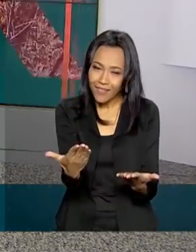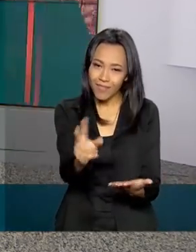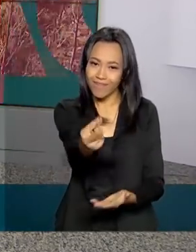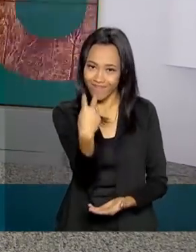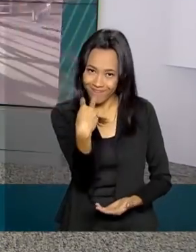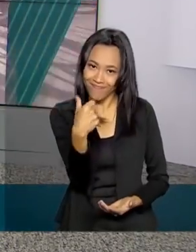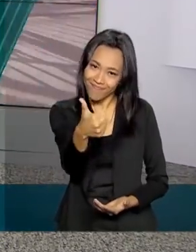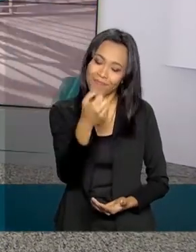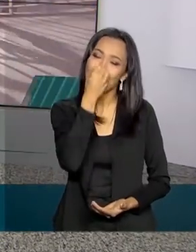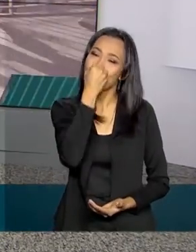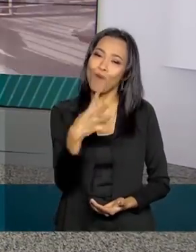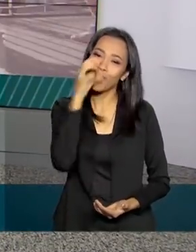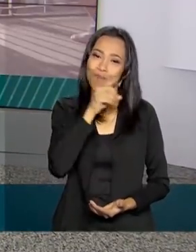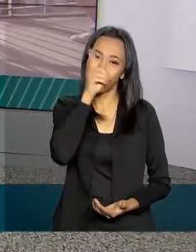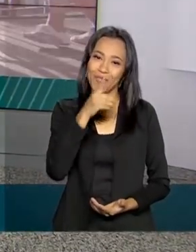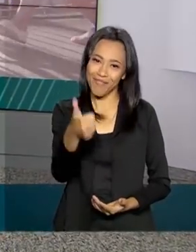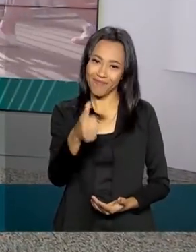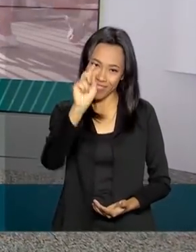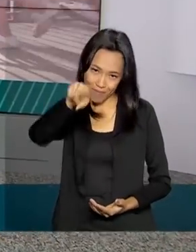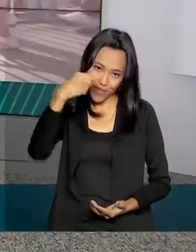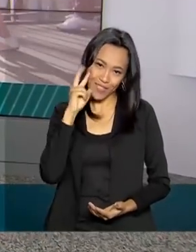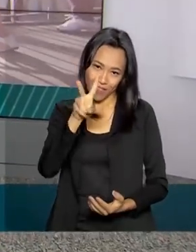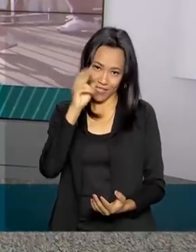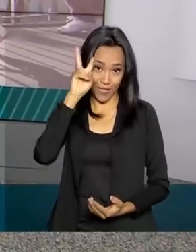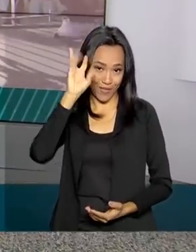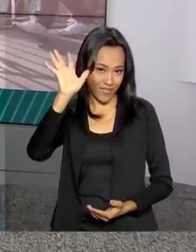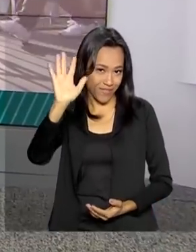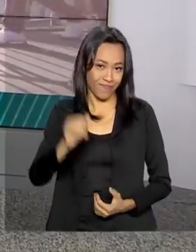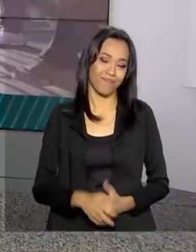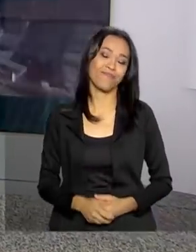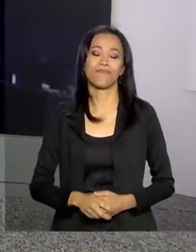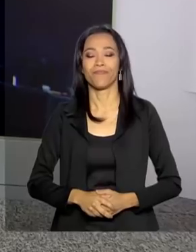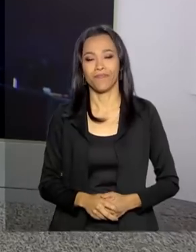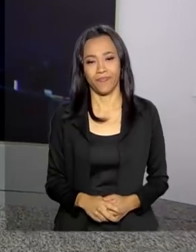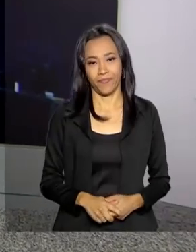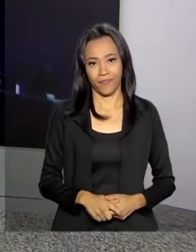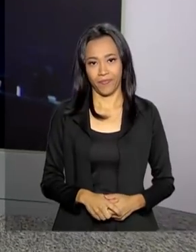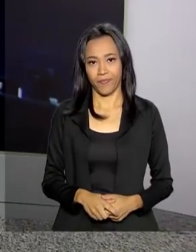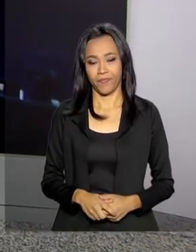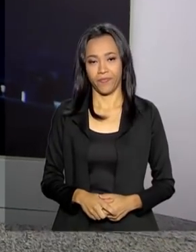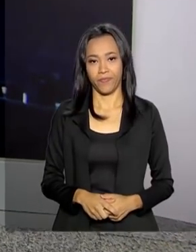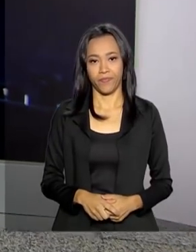companhia bom final de semana ea gente se vê na segunda feira até lá tal